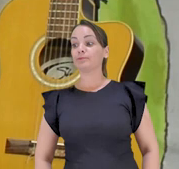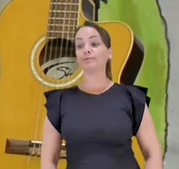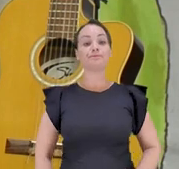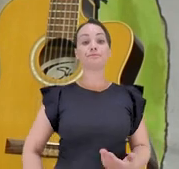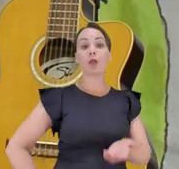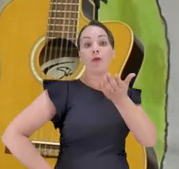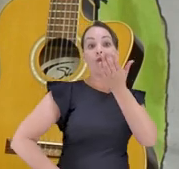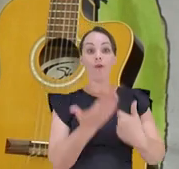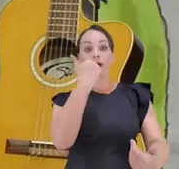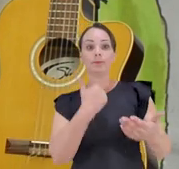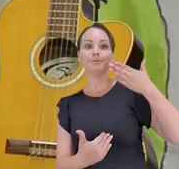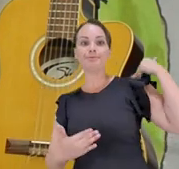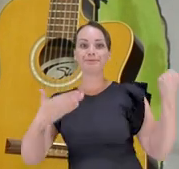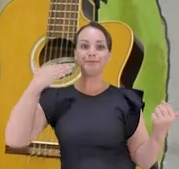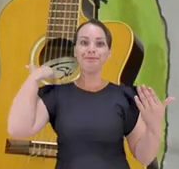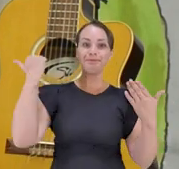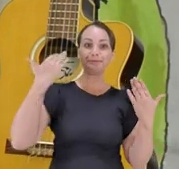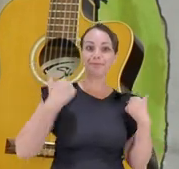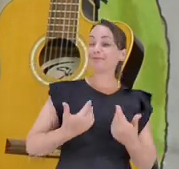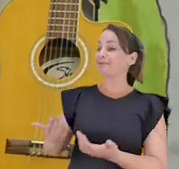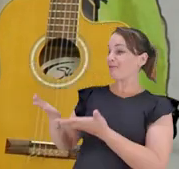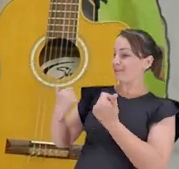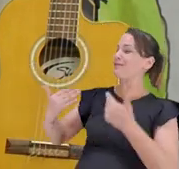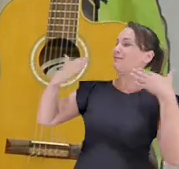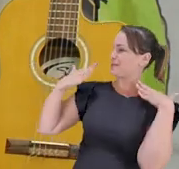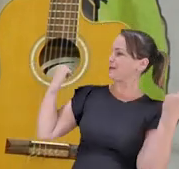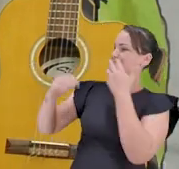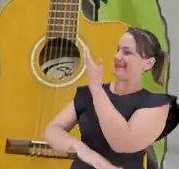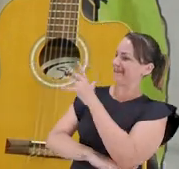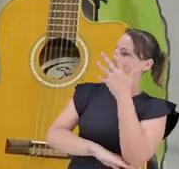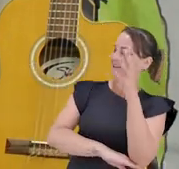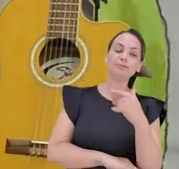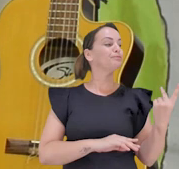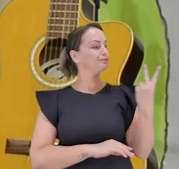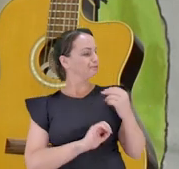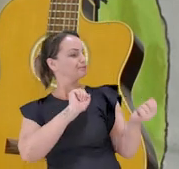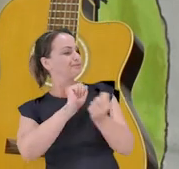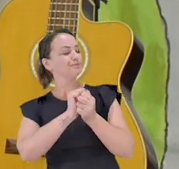Vamos passear na floresta? Vamos passear na floresta? Então, vamos. Então, vamos.